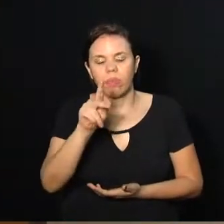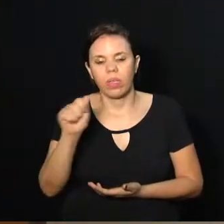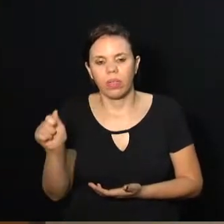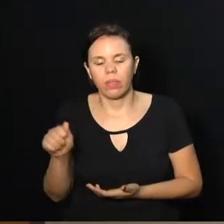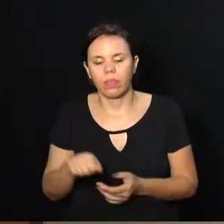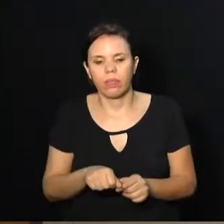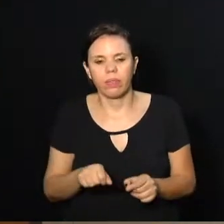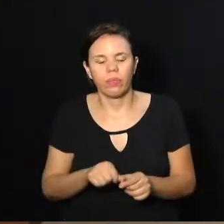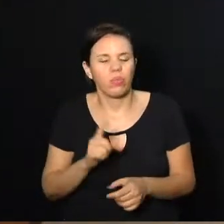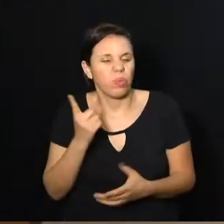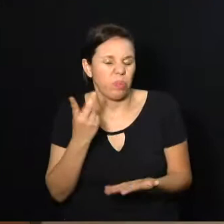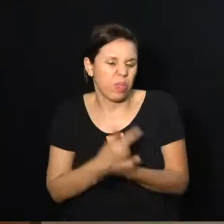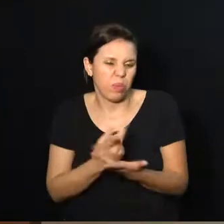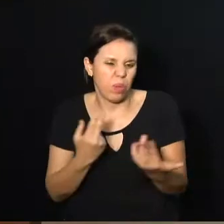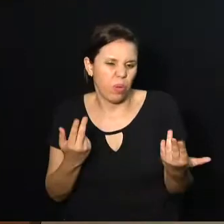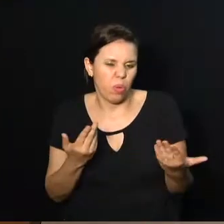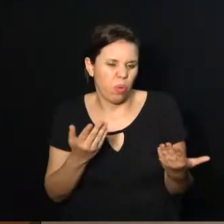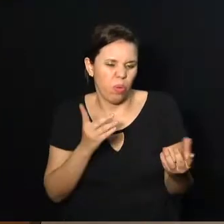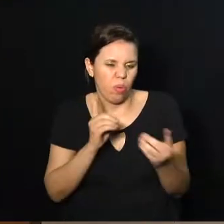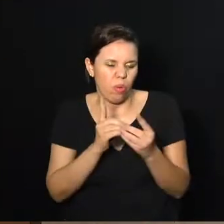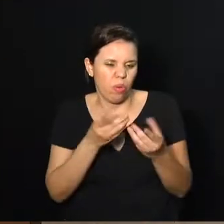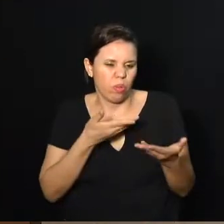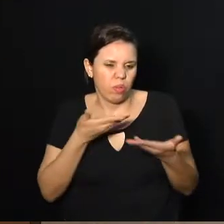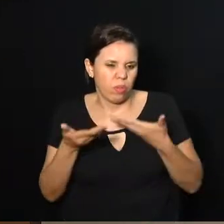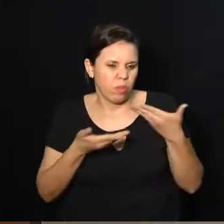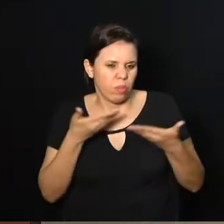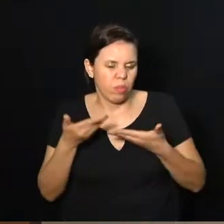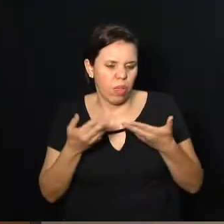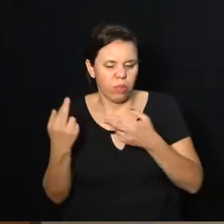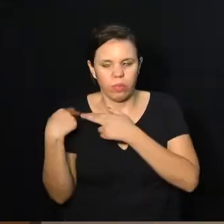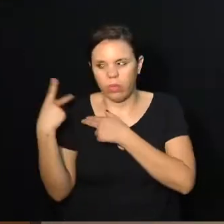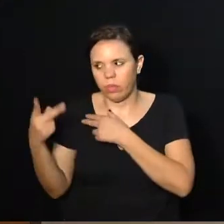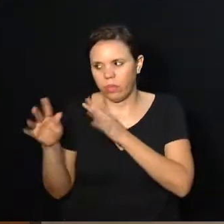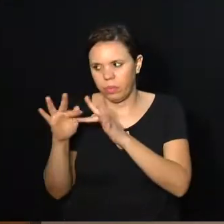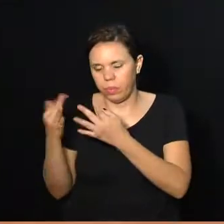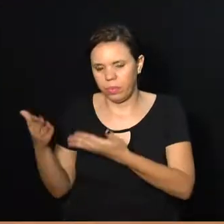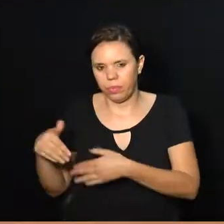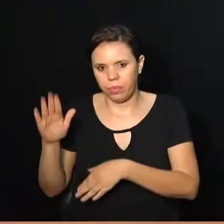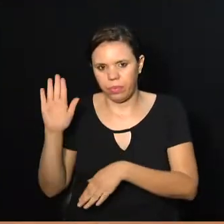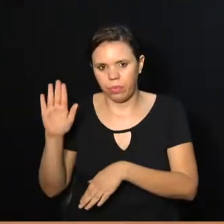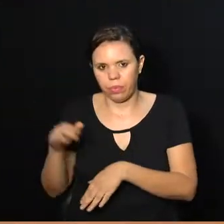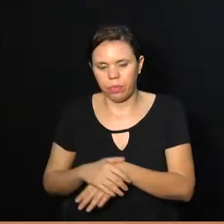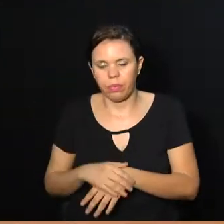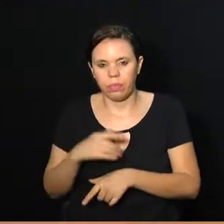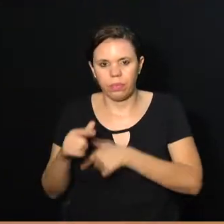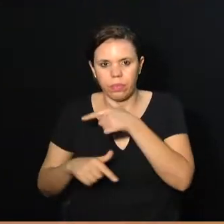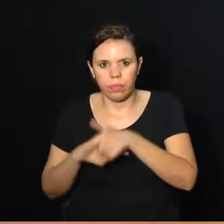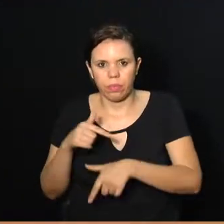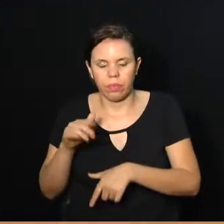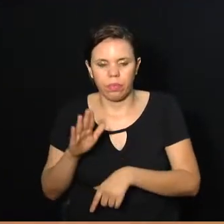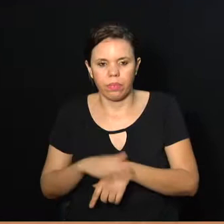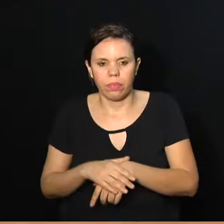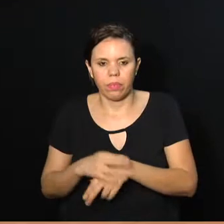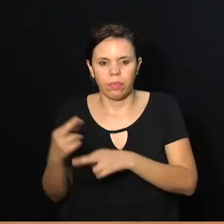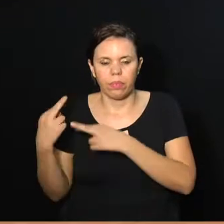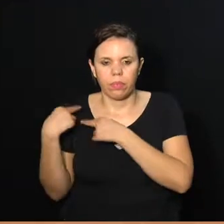implica mais a responsabilização da família, né? E aí a gente trabalha mais com o responsável, né,